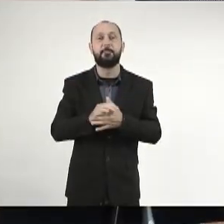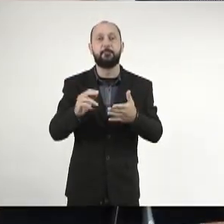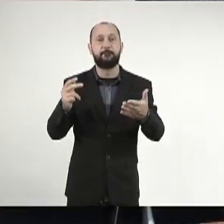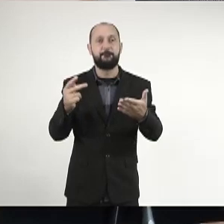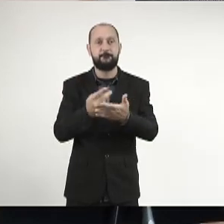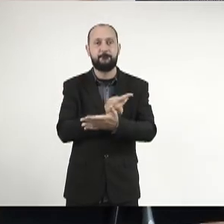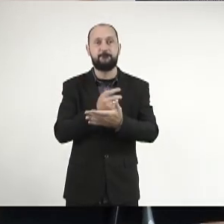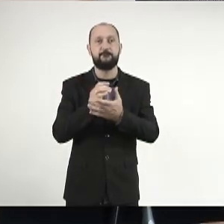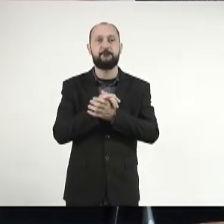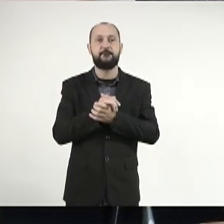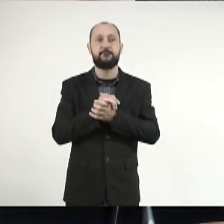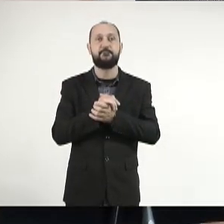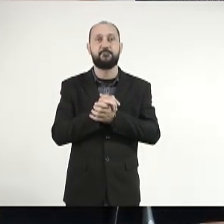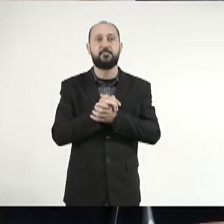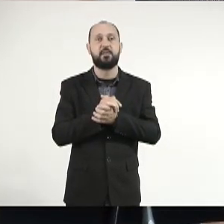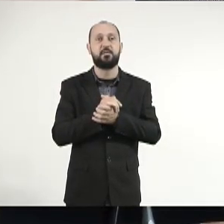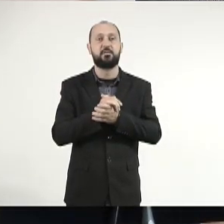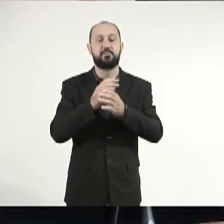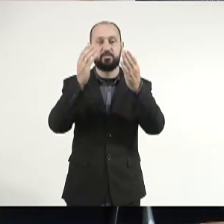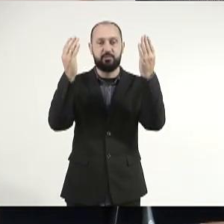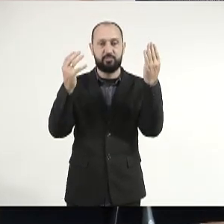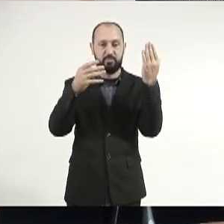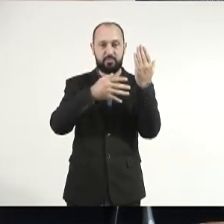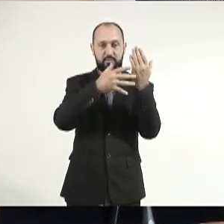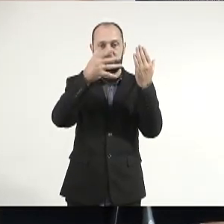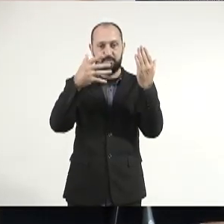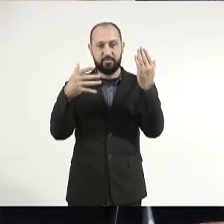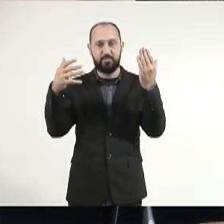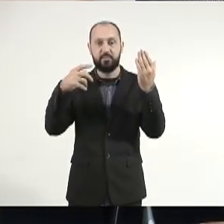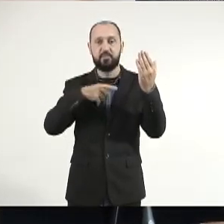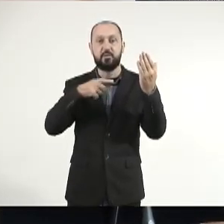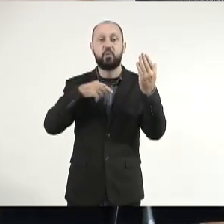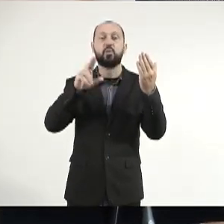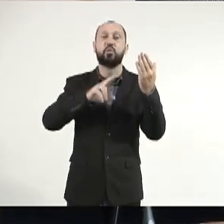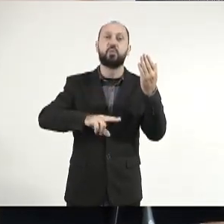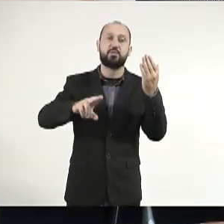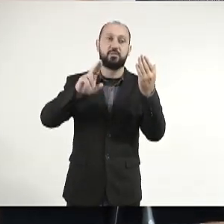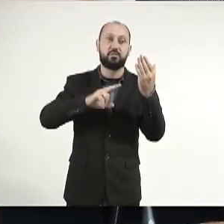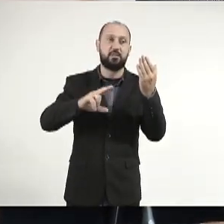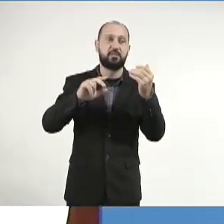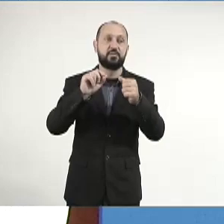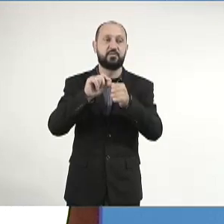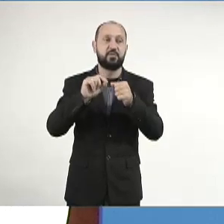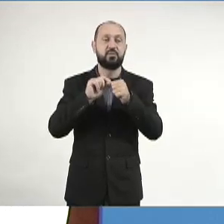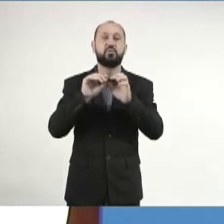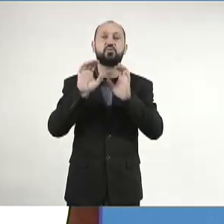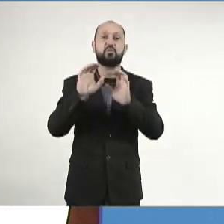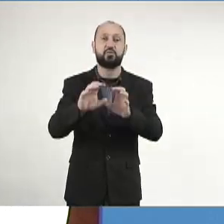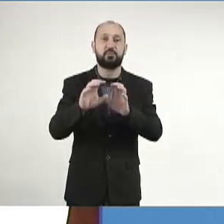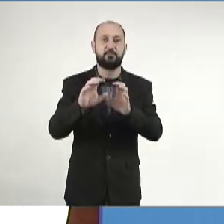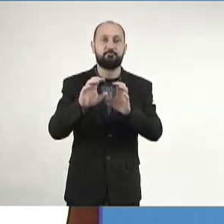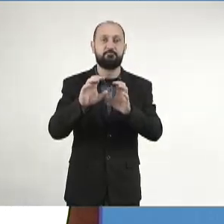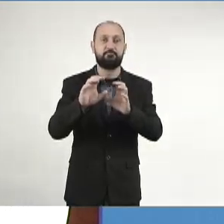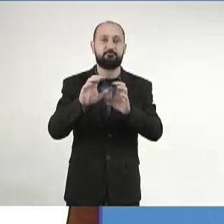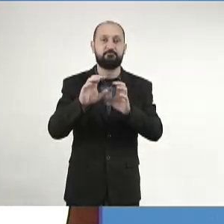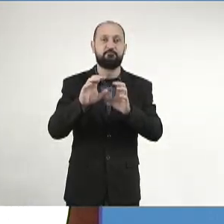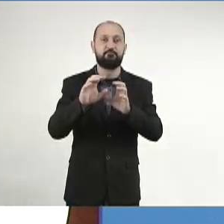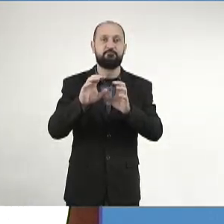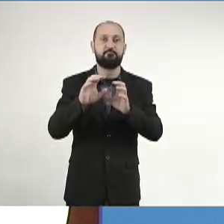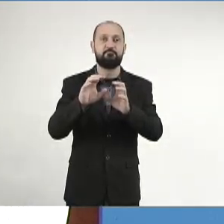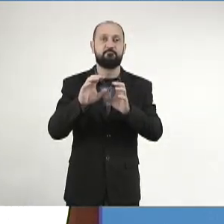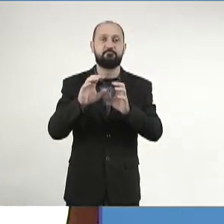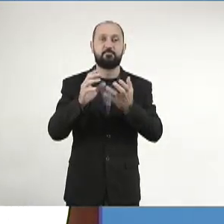irregulares nesses postes que estão sendo colocados de forma